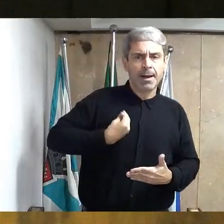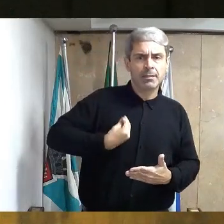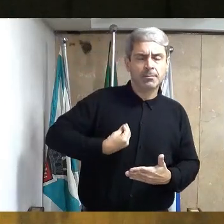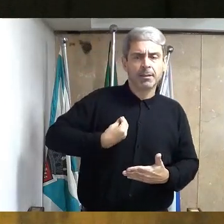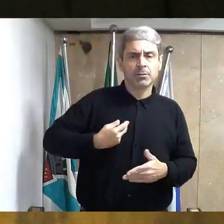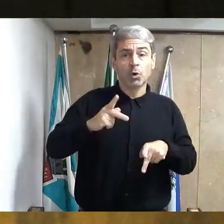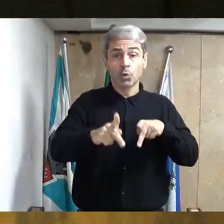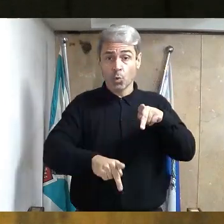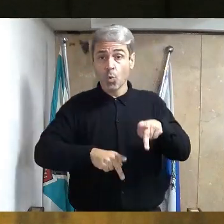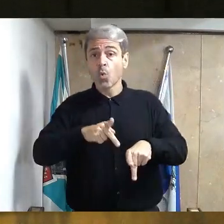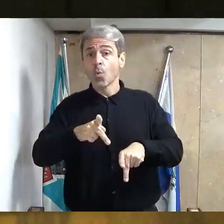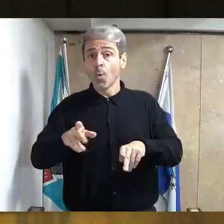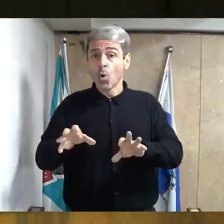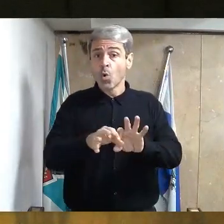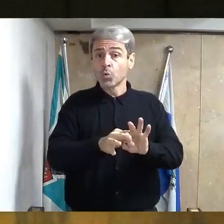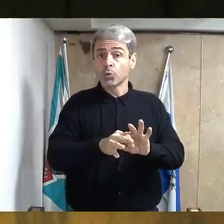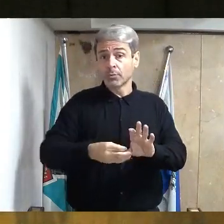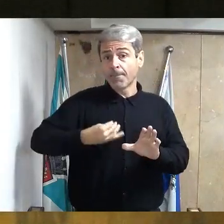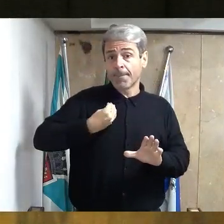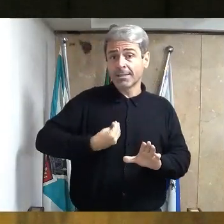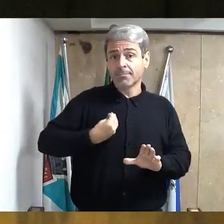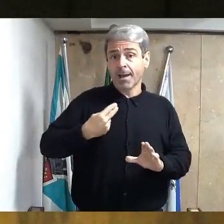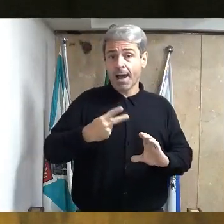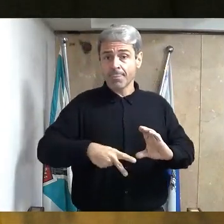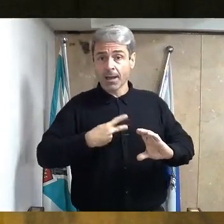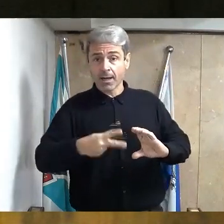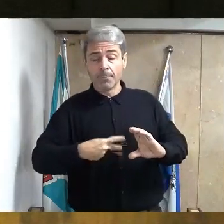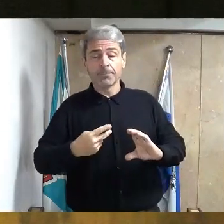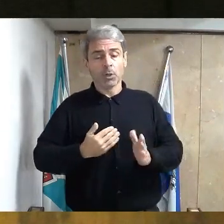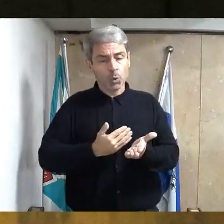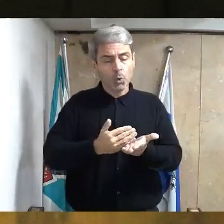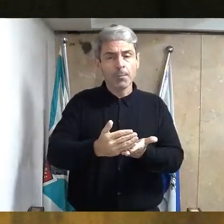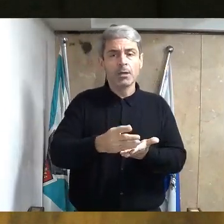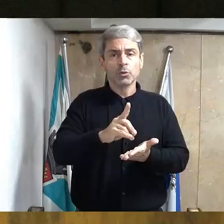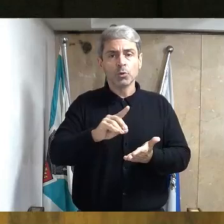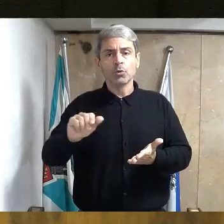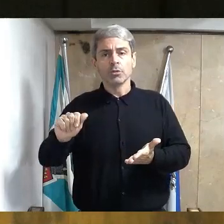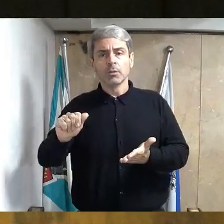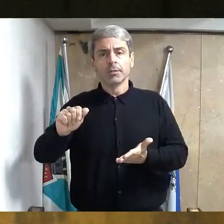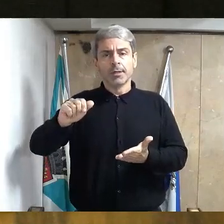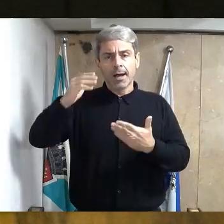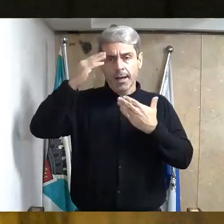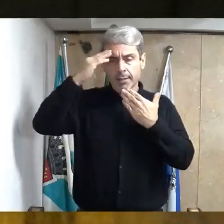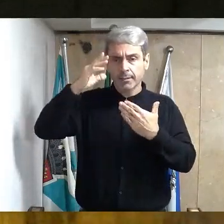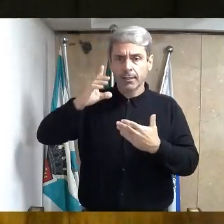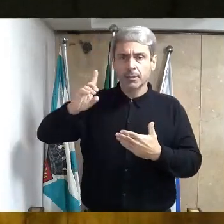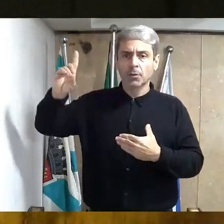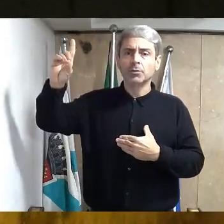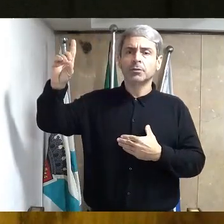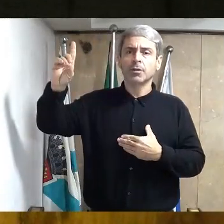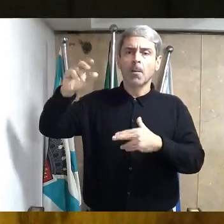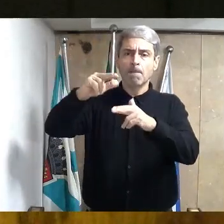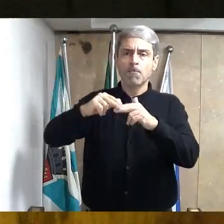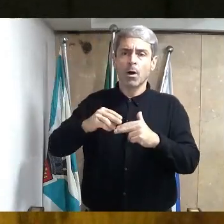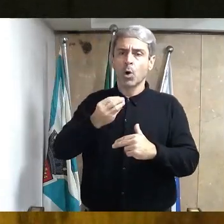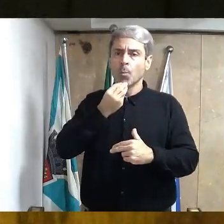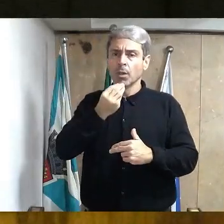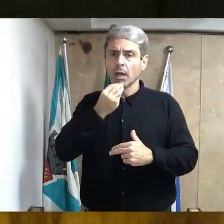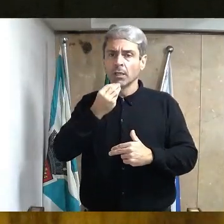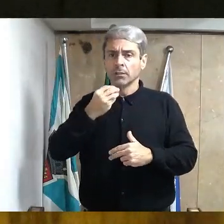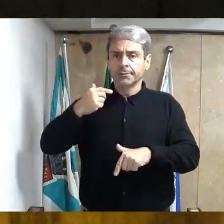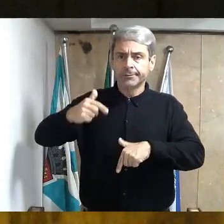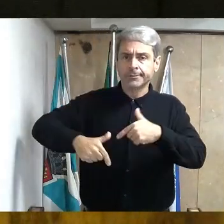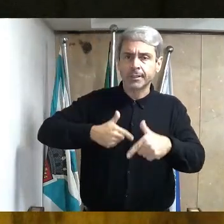do povo nesta casa. Então a gente começa o nosso dia, nossa manhã agradecendo a Deus por mais um dia de